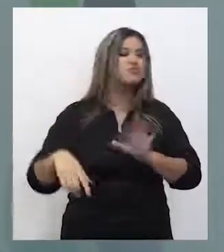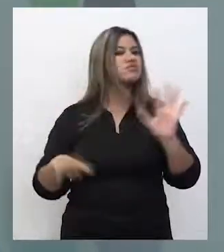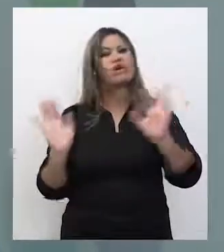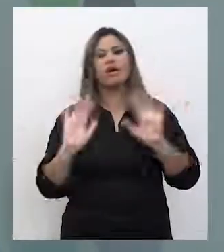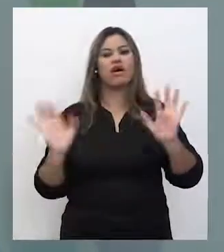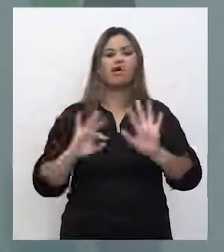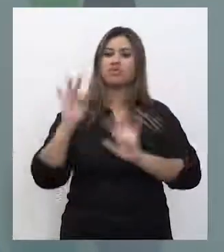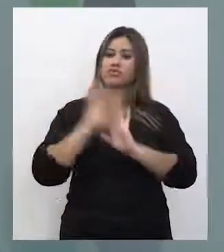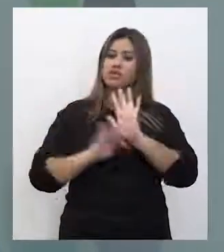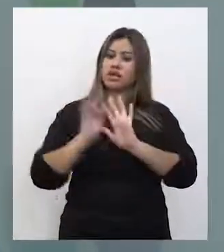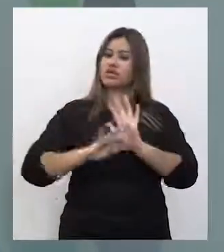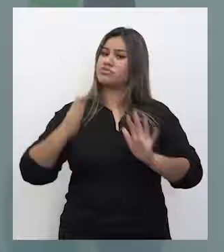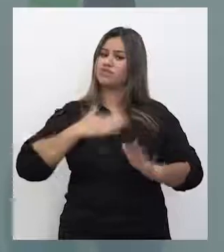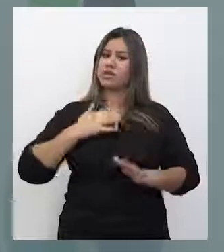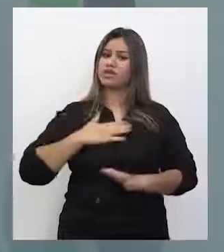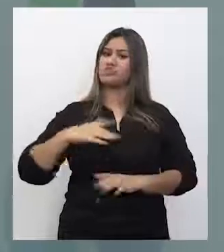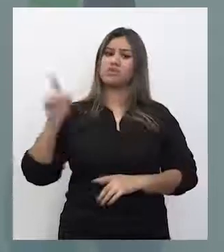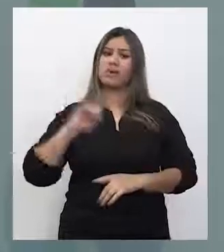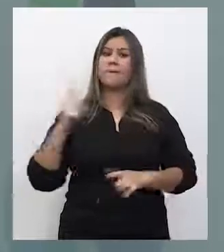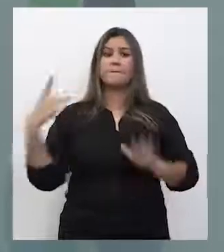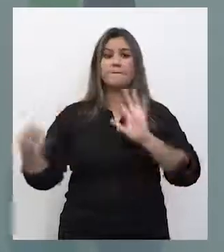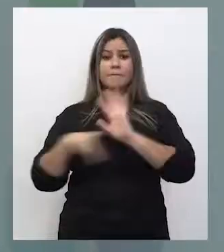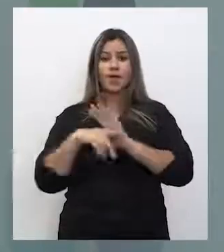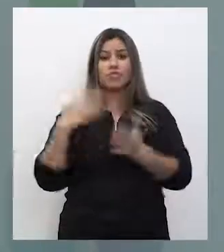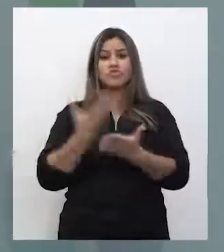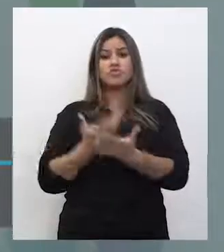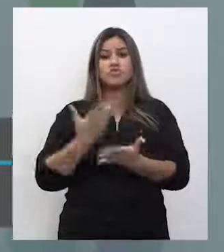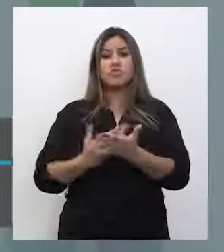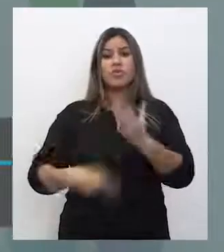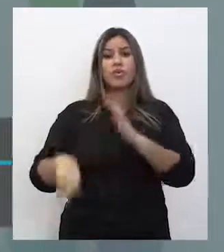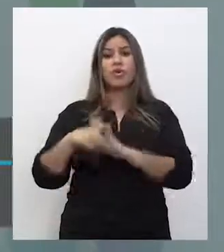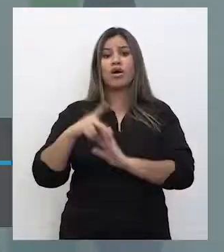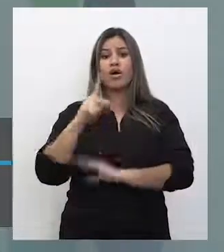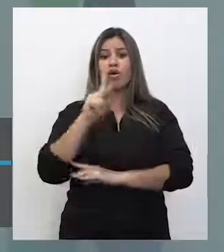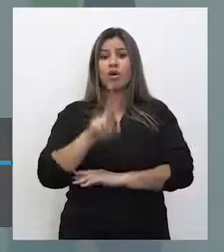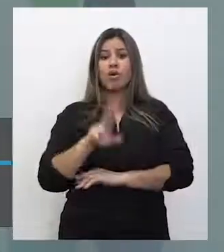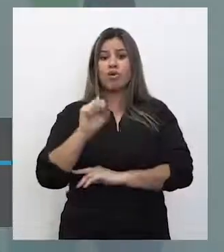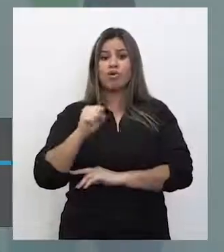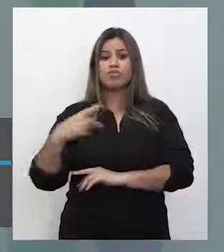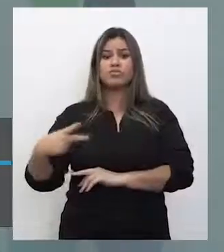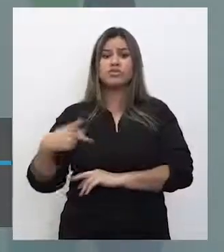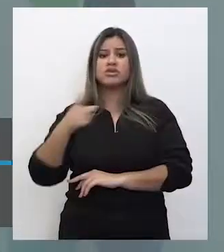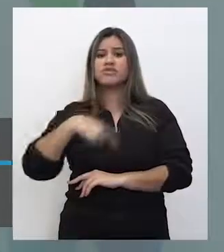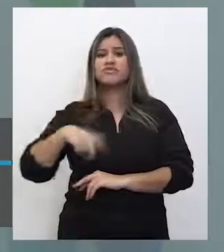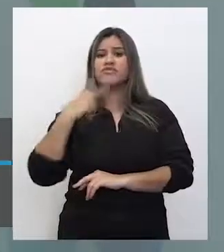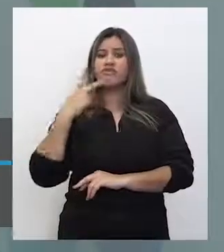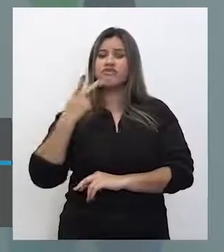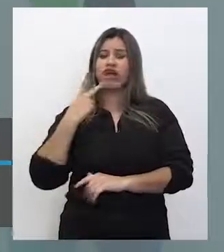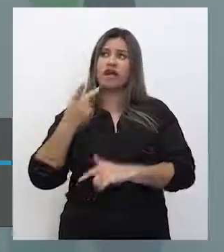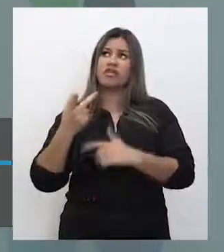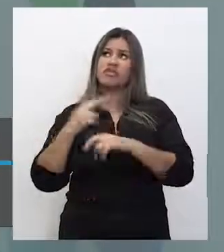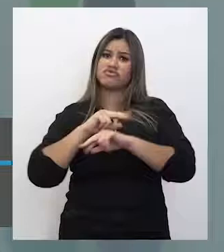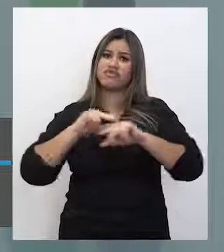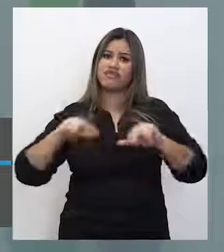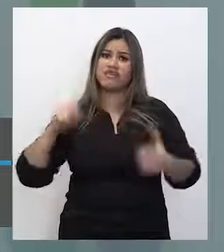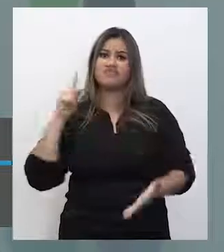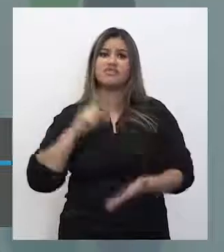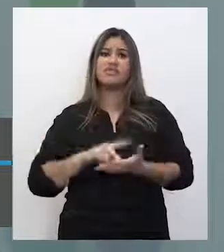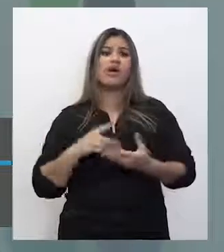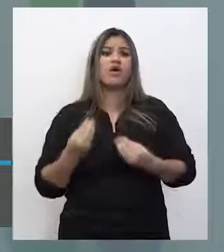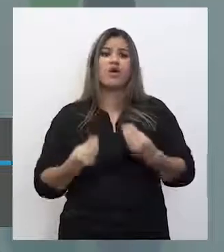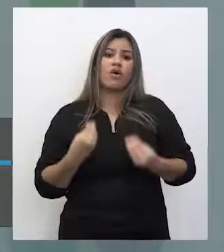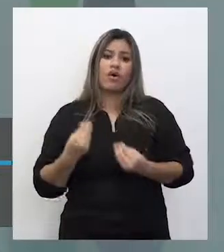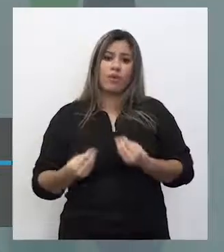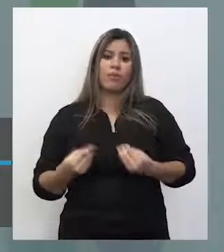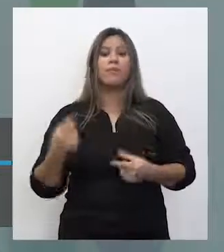meu. É dos estudiosos da USP. E aí, como é que a gente atesta que eles estão falando coisas verídicas? Porque